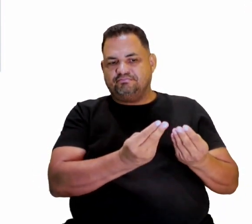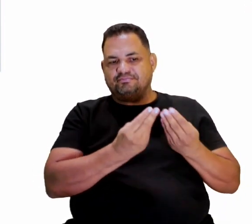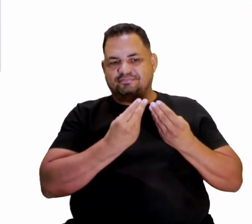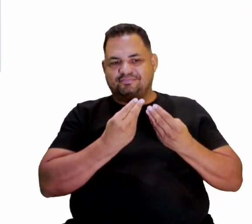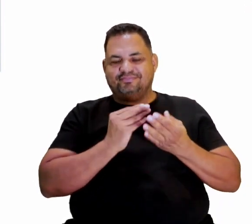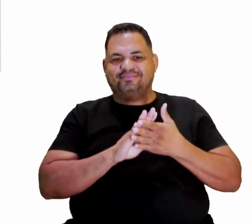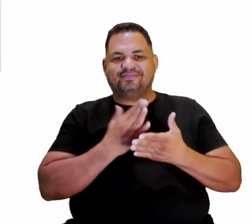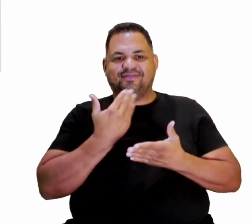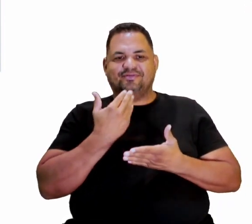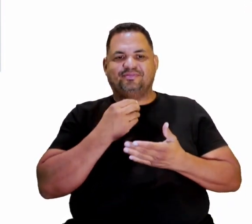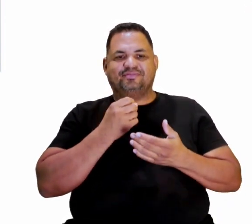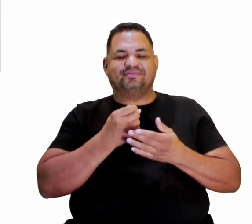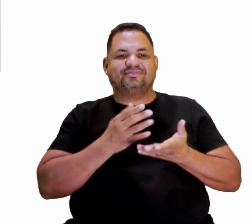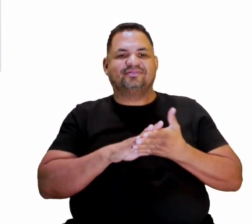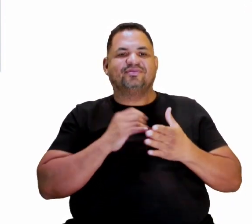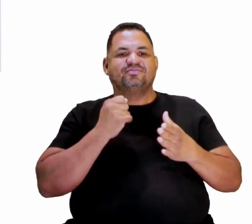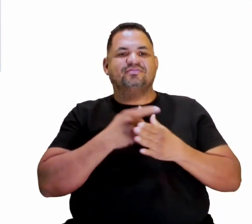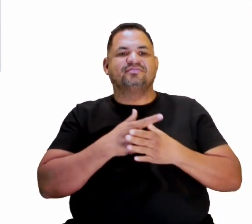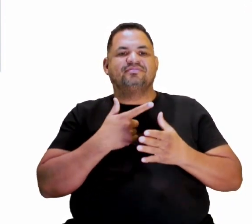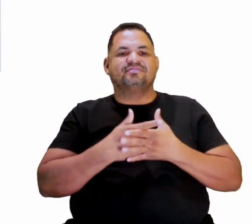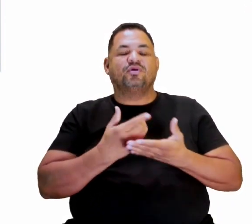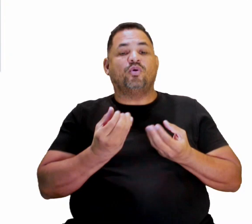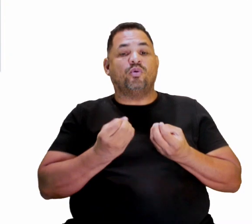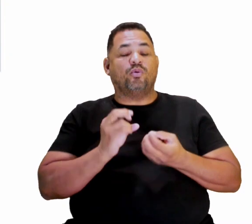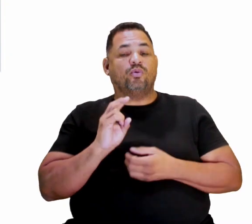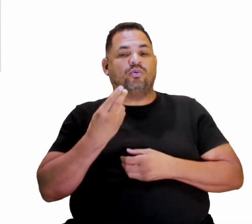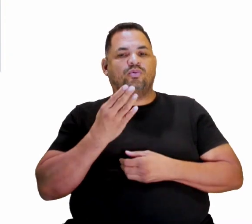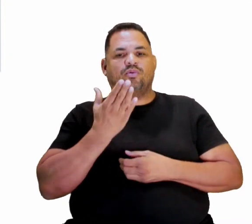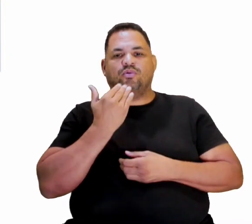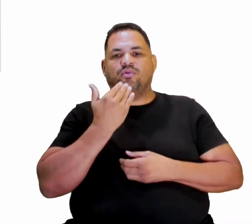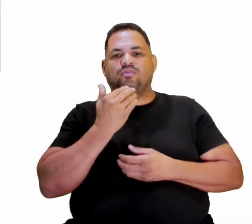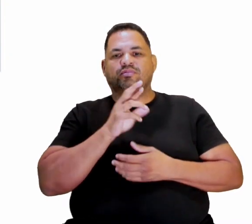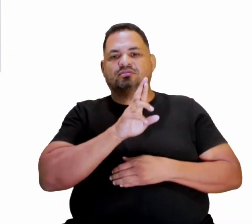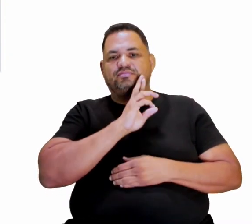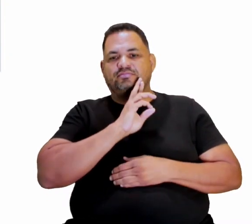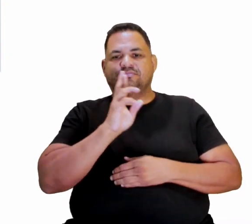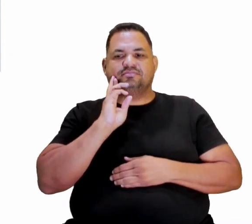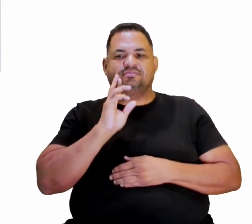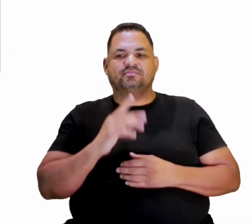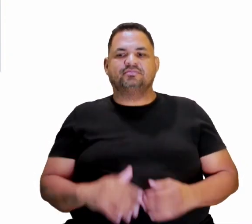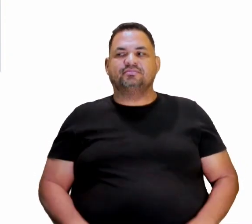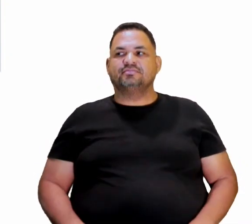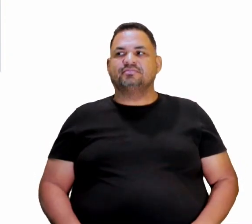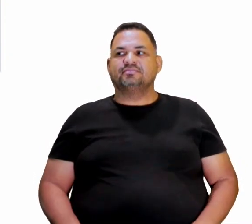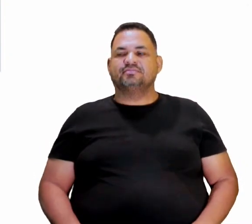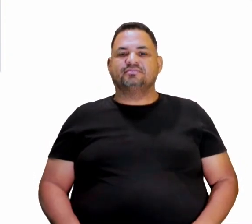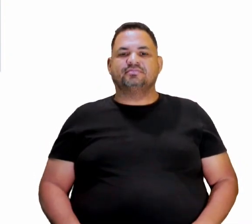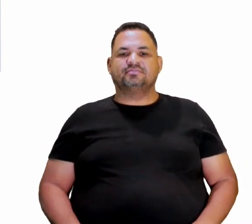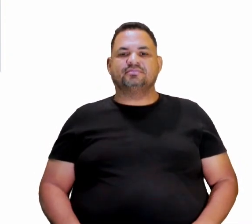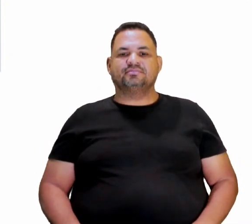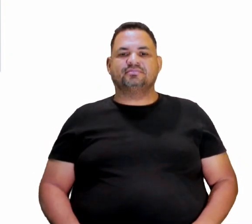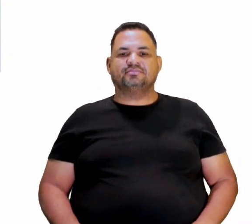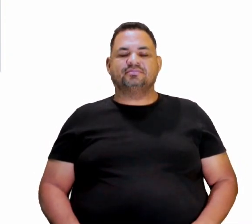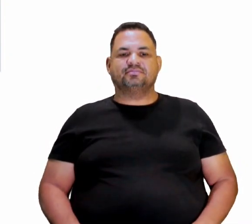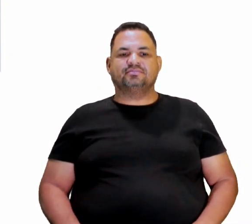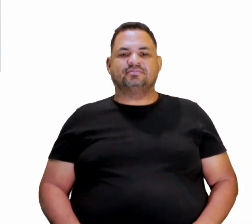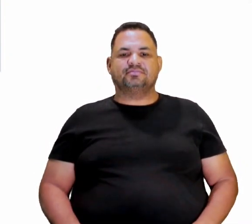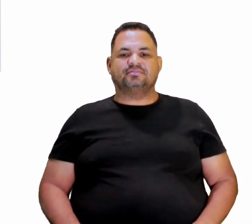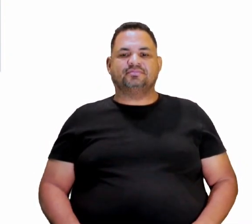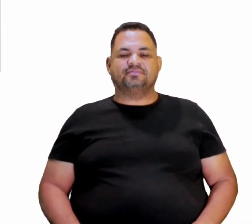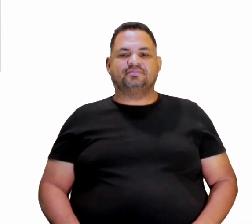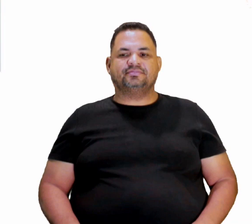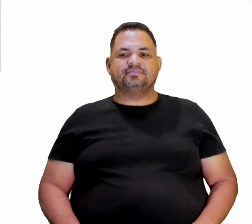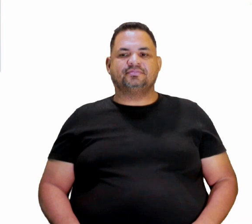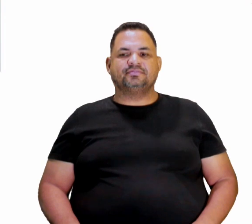que não? Ou então ele vai comer num restaurant, né? A pessoa chique vai comer fora. Então, olha só. He cooks his